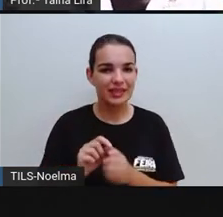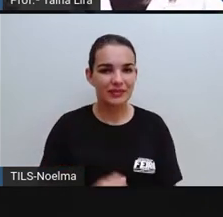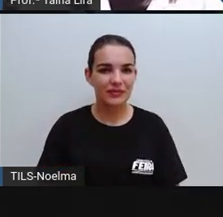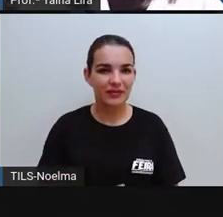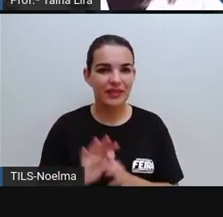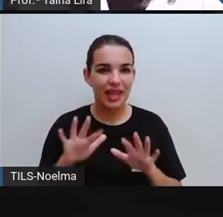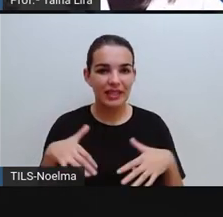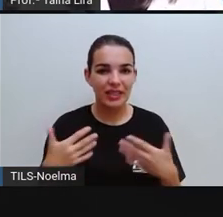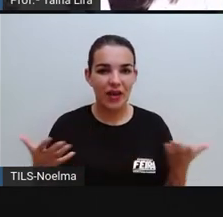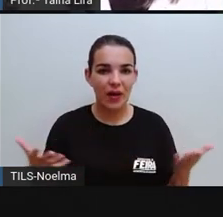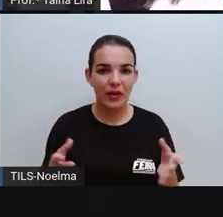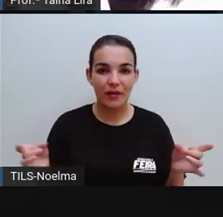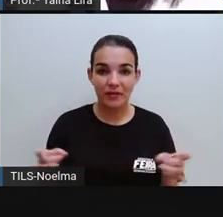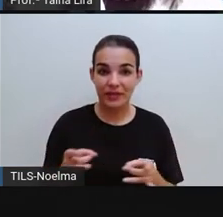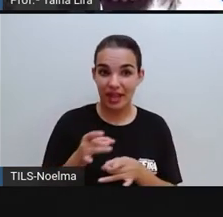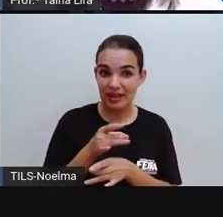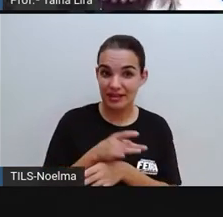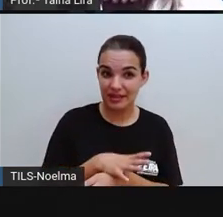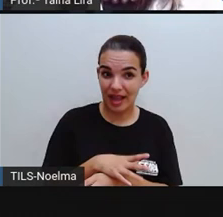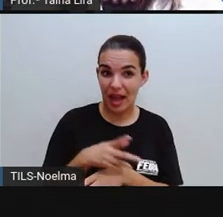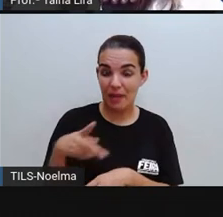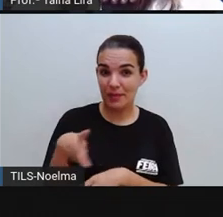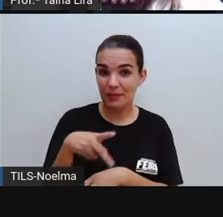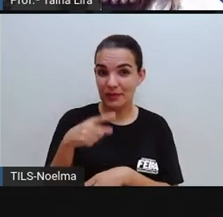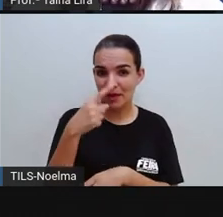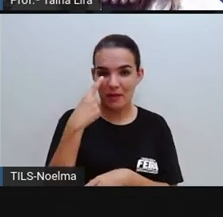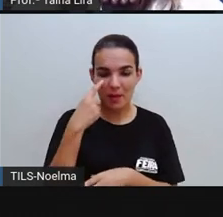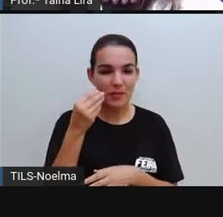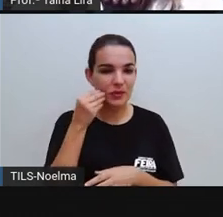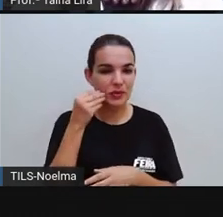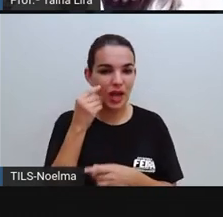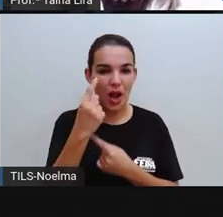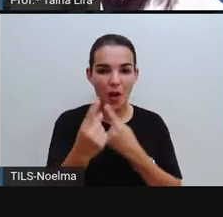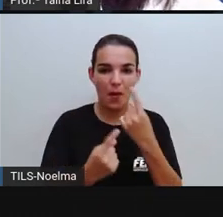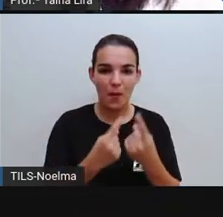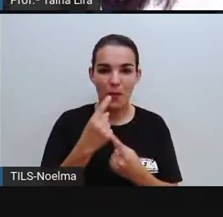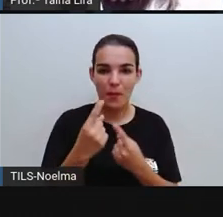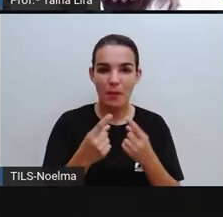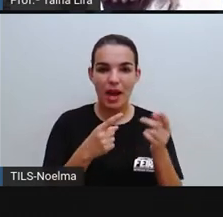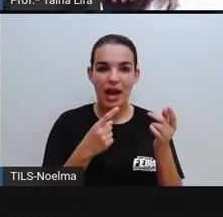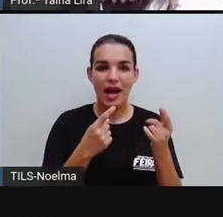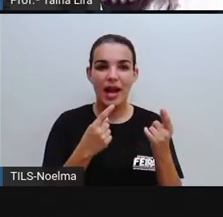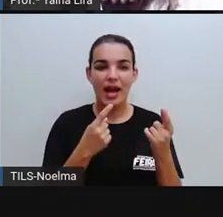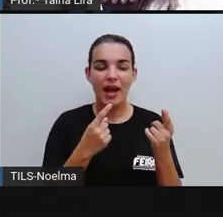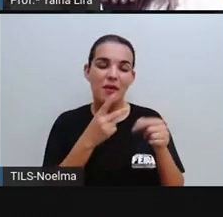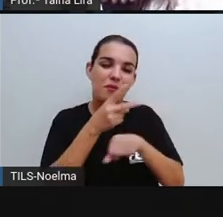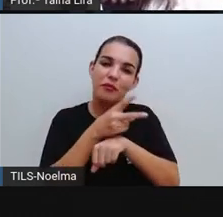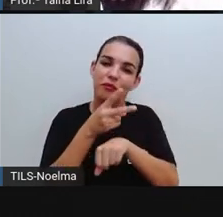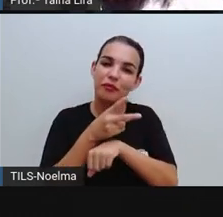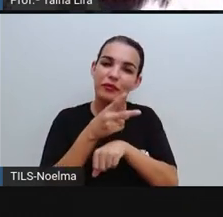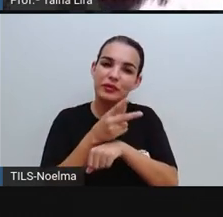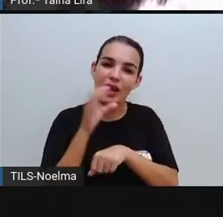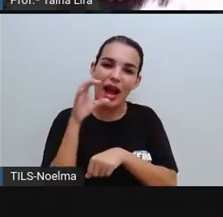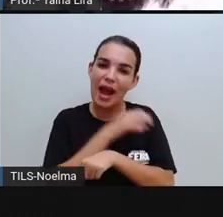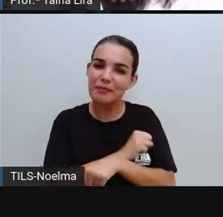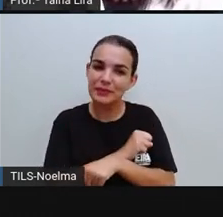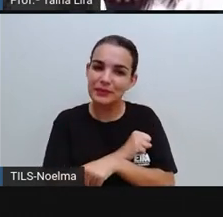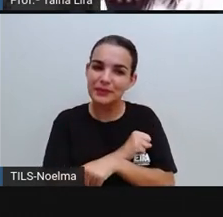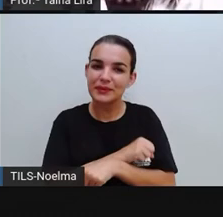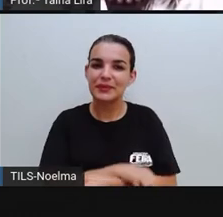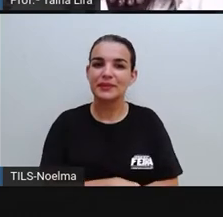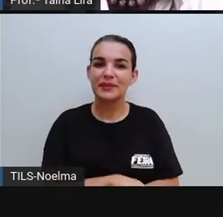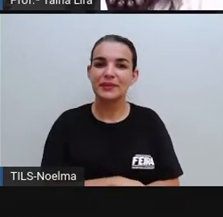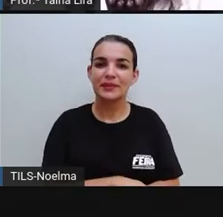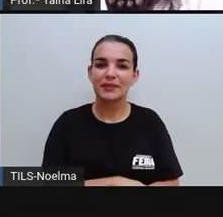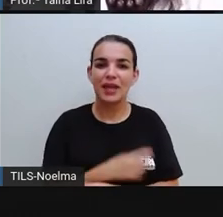E para finalizar, a Pro vai passar aqui, tá? Um vídeo para vocês rapidinho